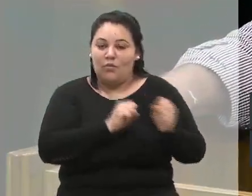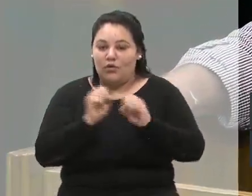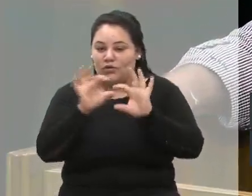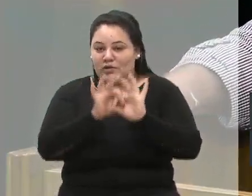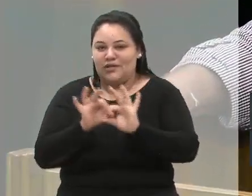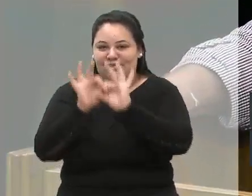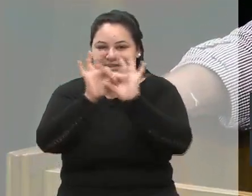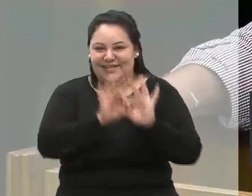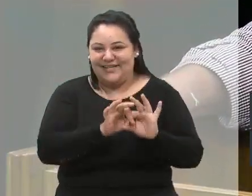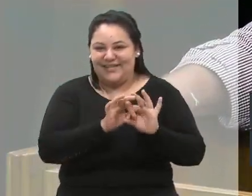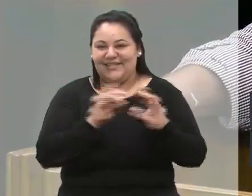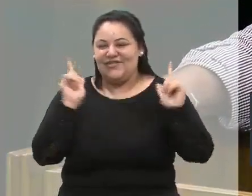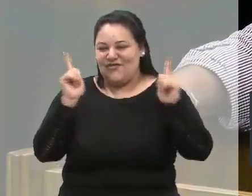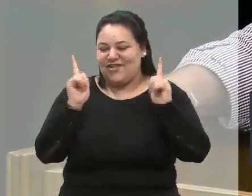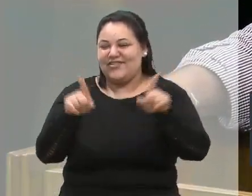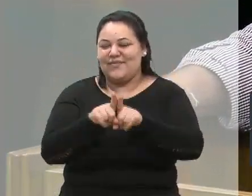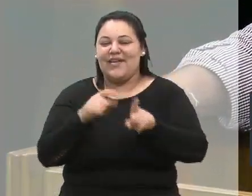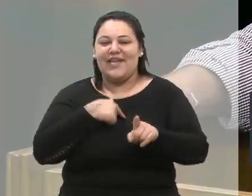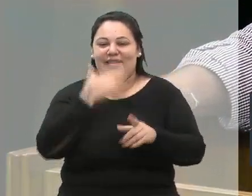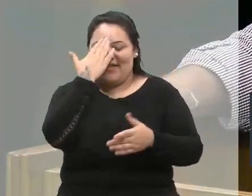Então, acredito que a gente possa,